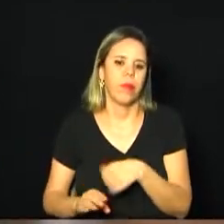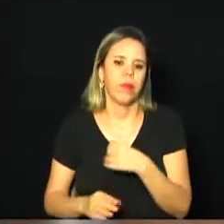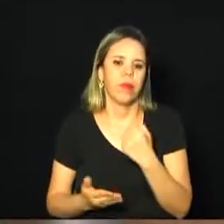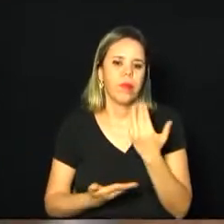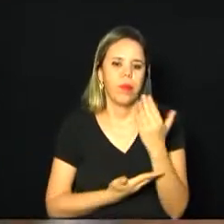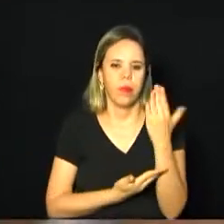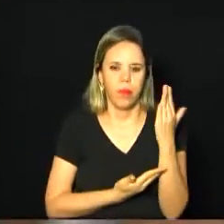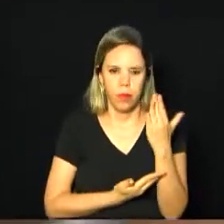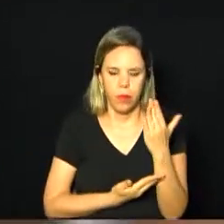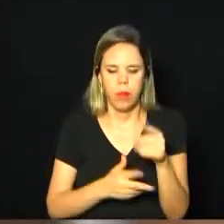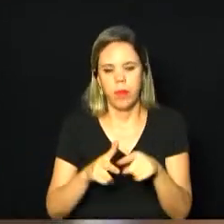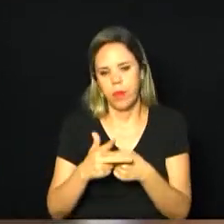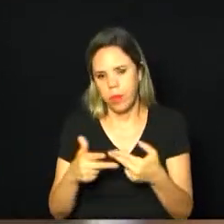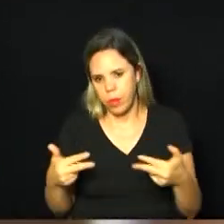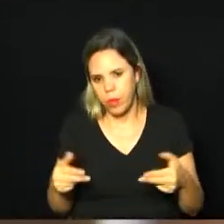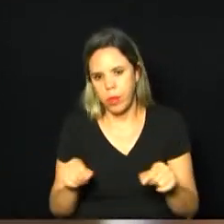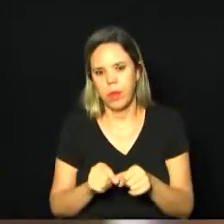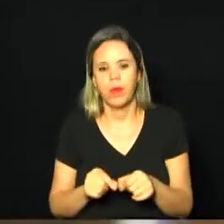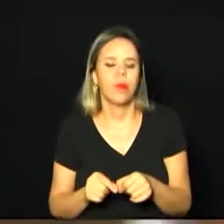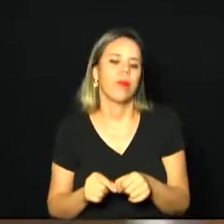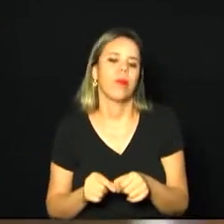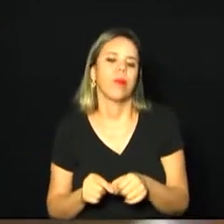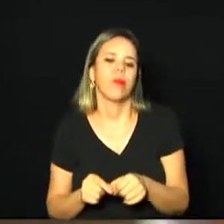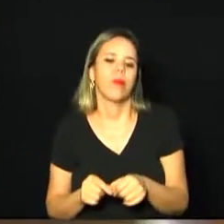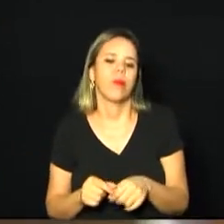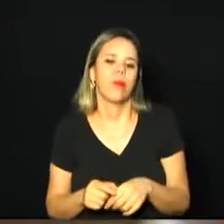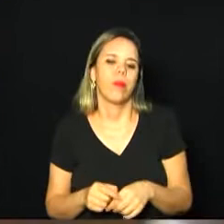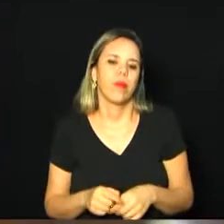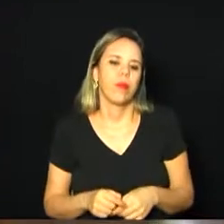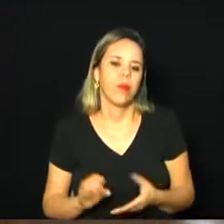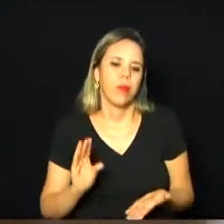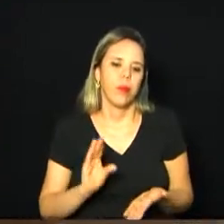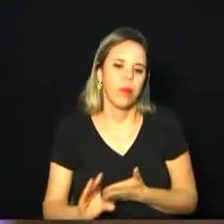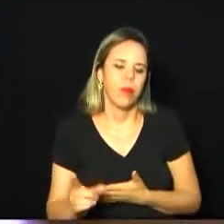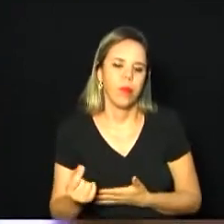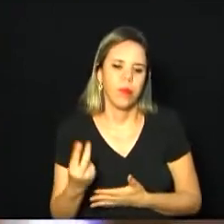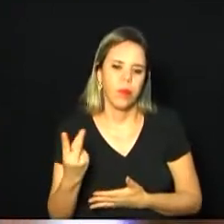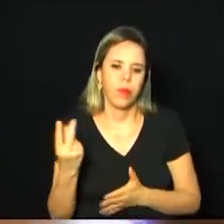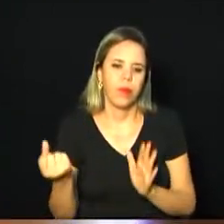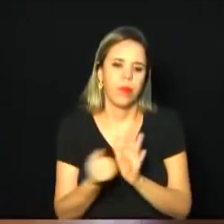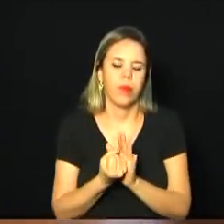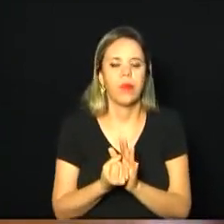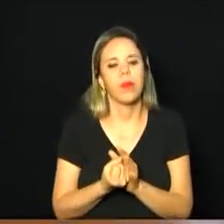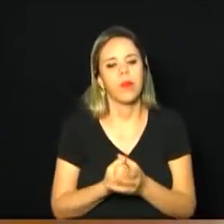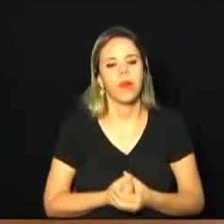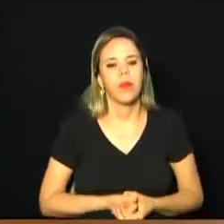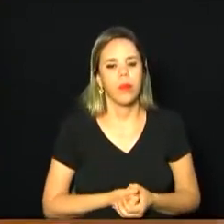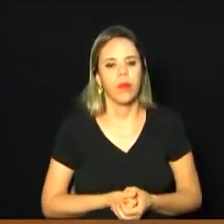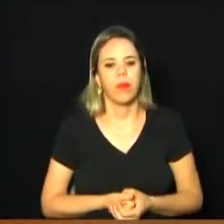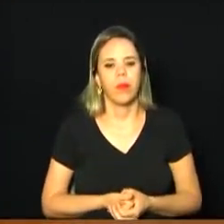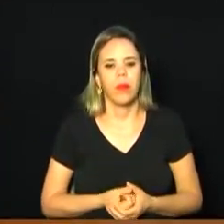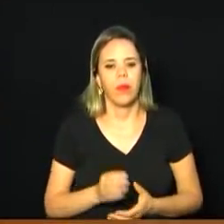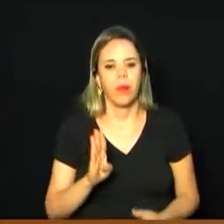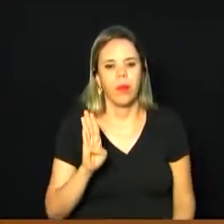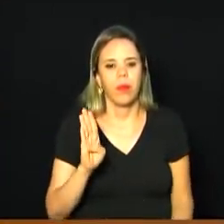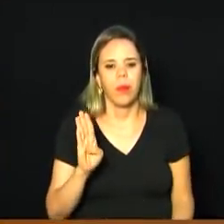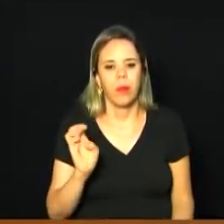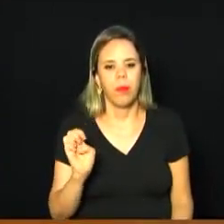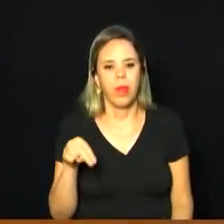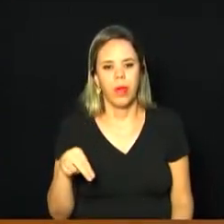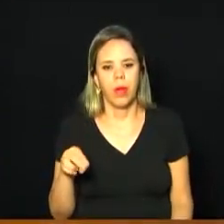e mecânica e ele era puxado com o legado testamentário do benemérito